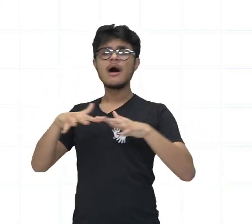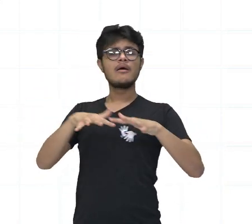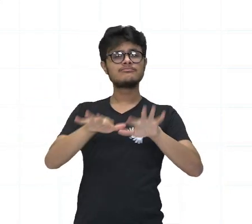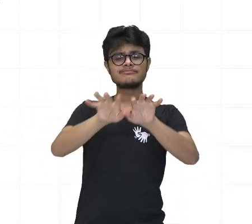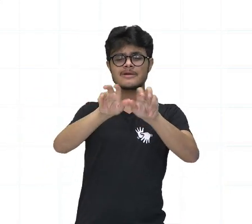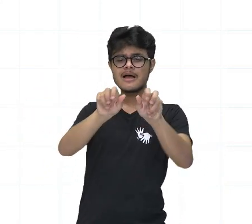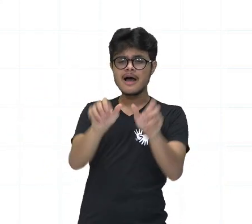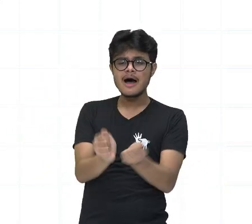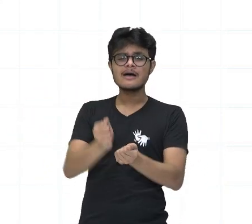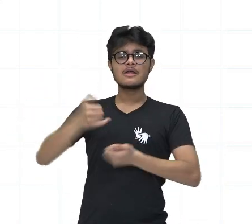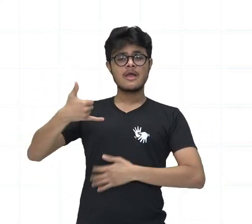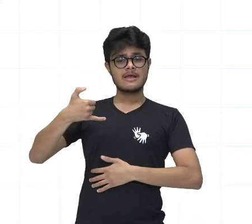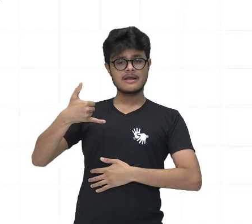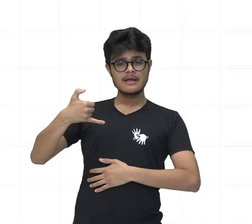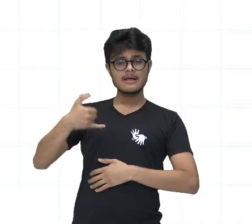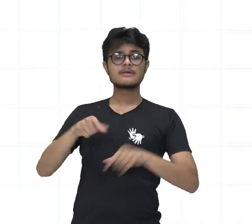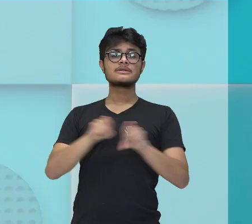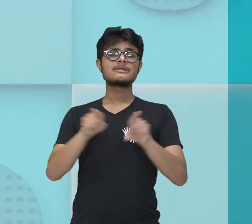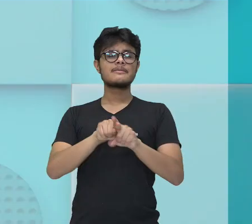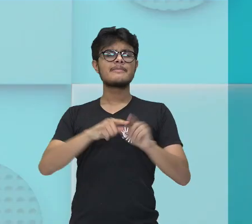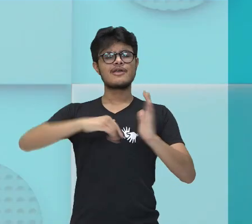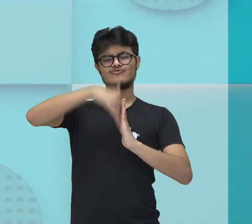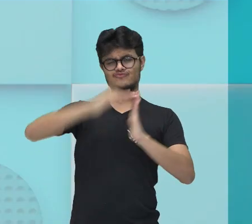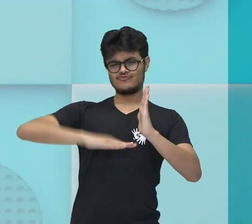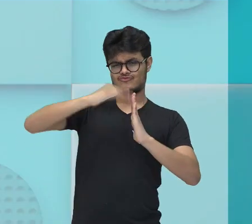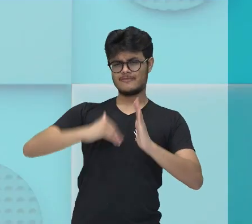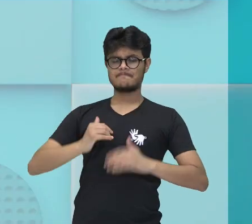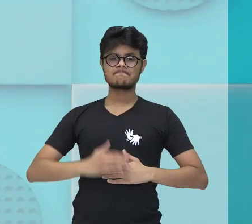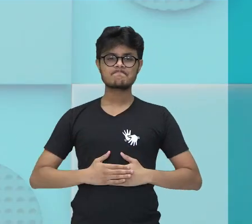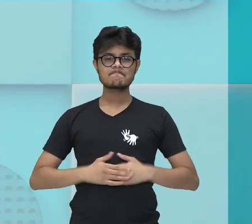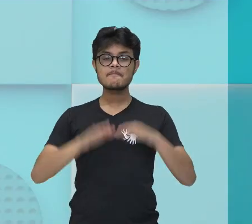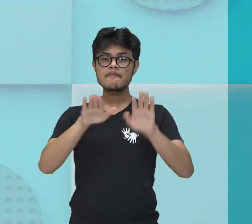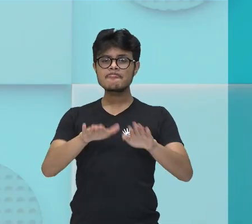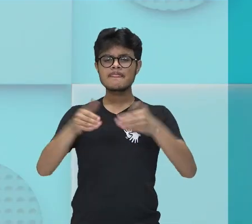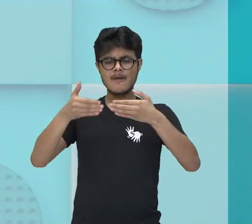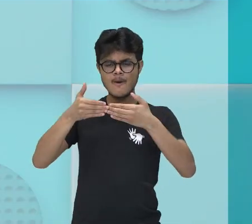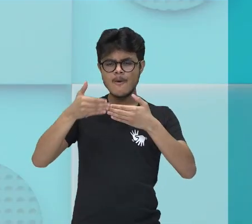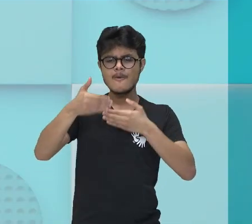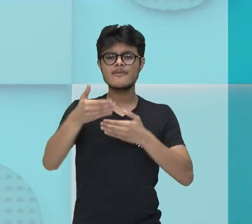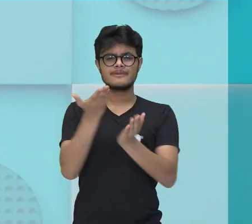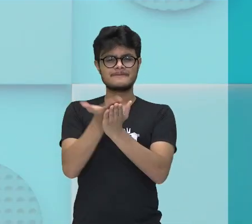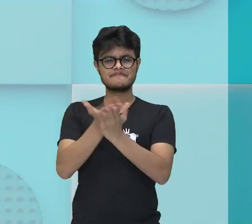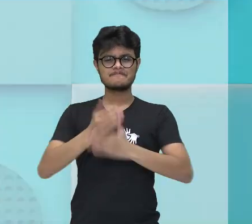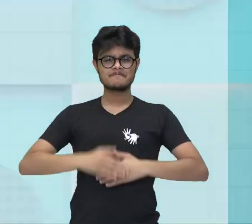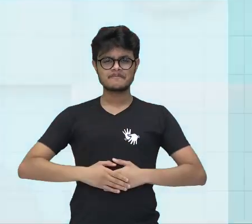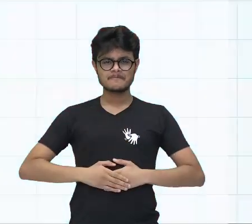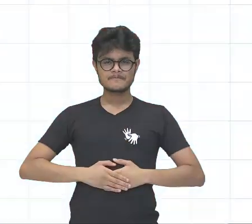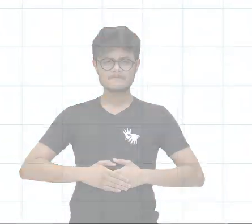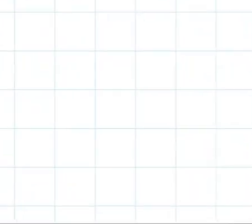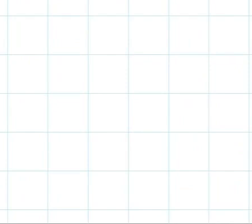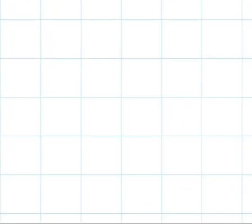caneta esferográfica e guache. E vamos dar início à aula.